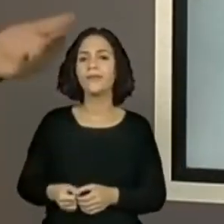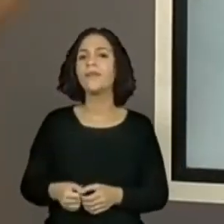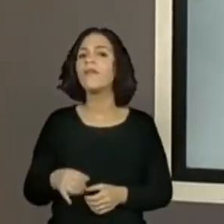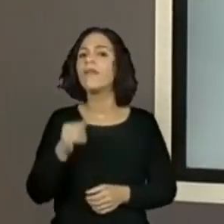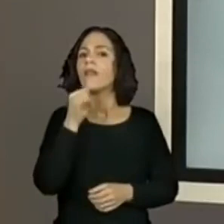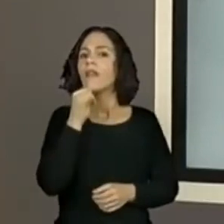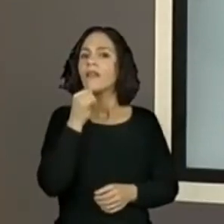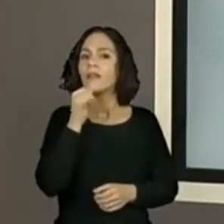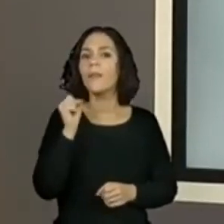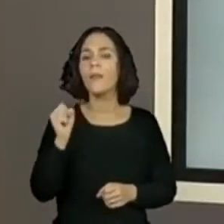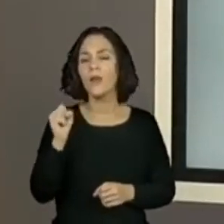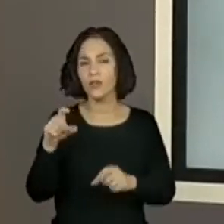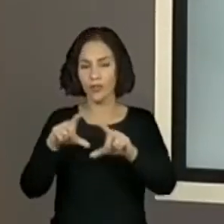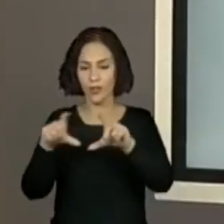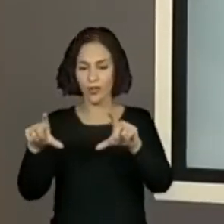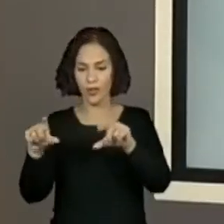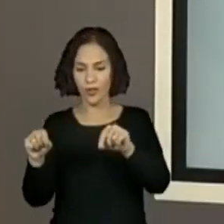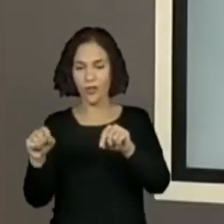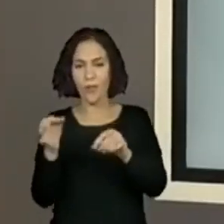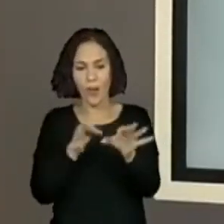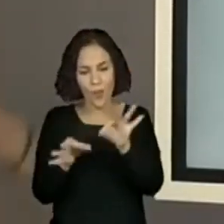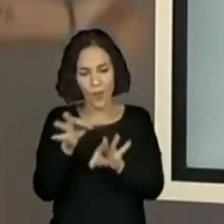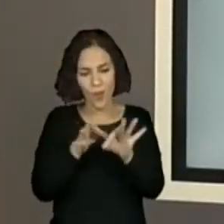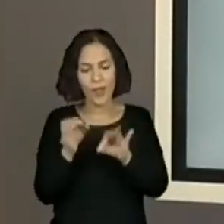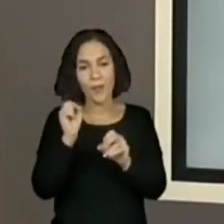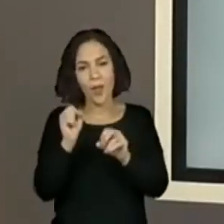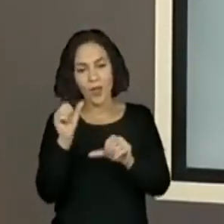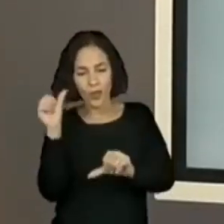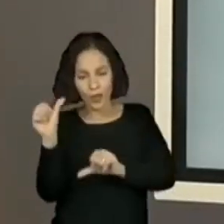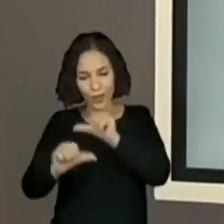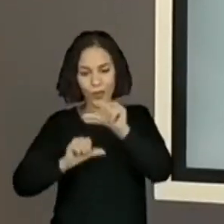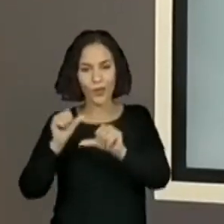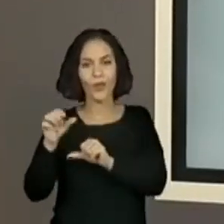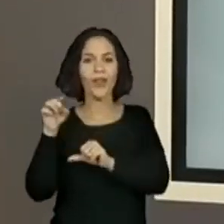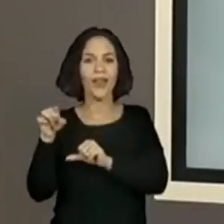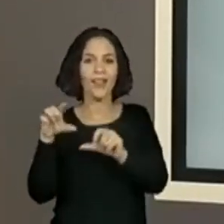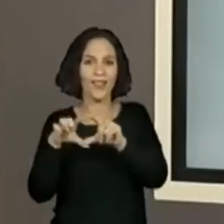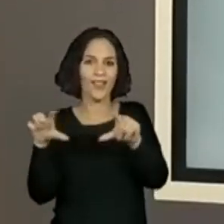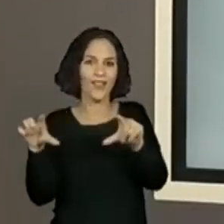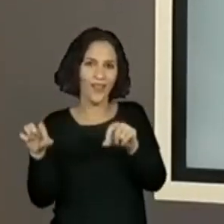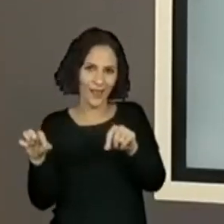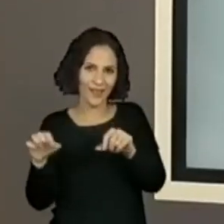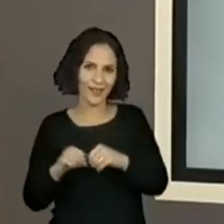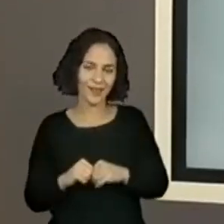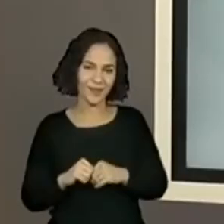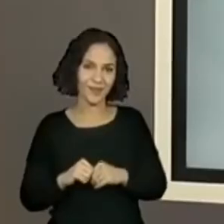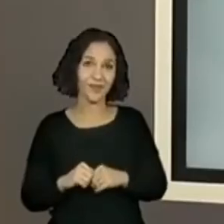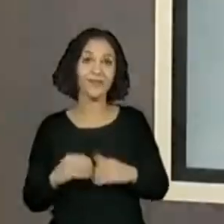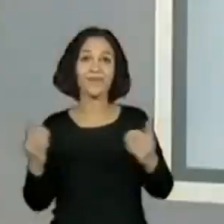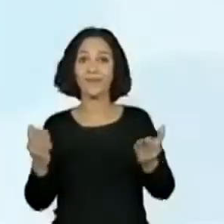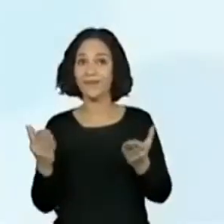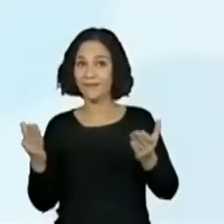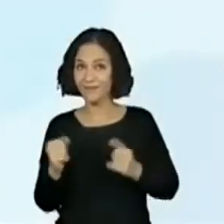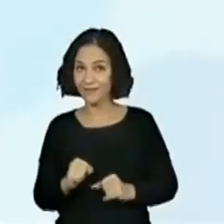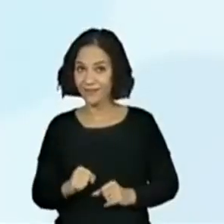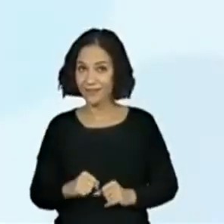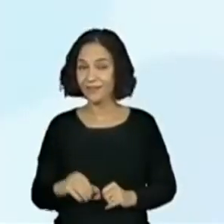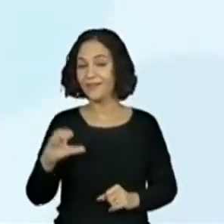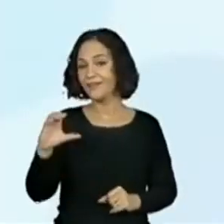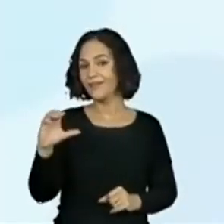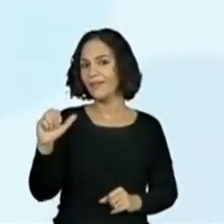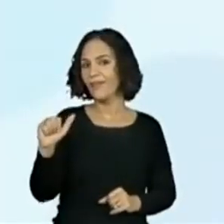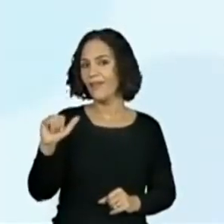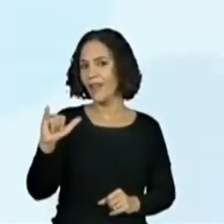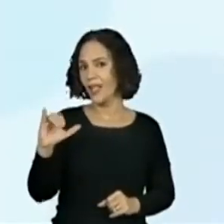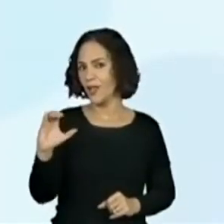vir nota, uma das coisas que acontece pelas moedas. Sim. Né? Vamos conhecer agora o cofre do Caio Henrique. Olha